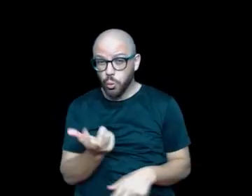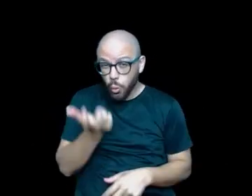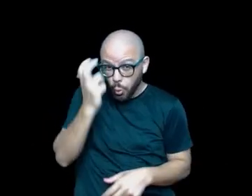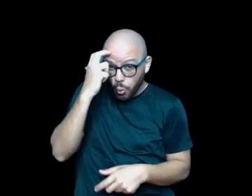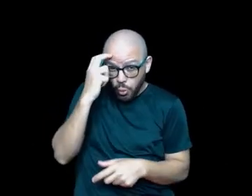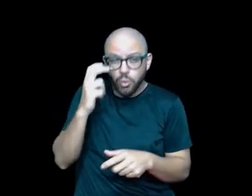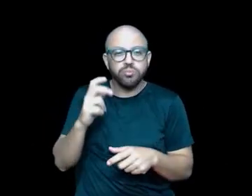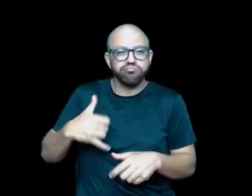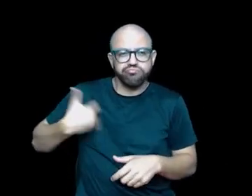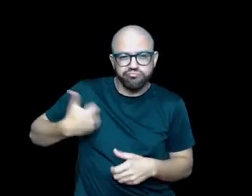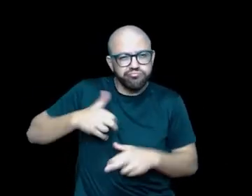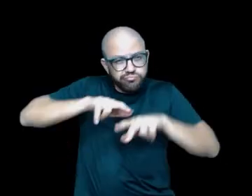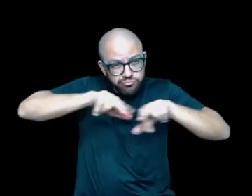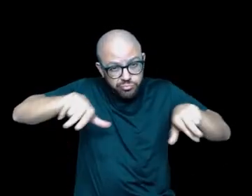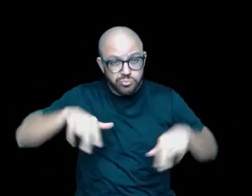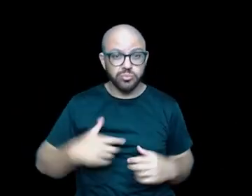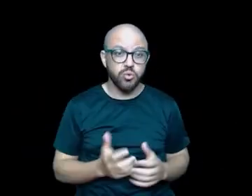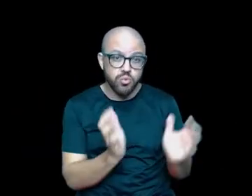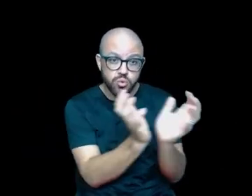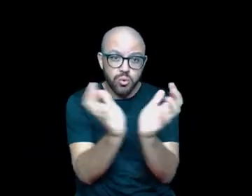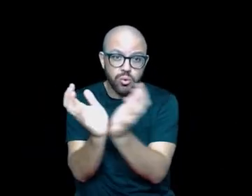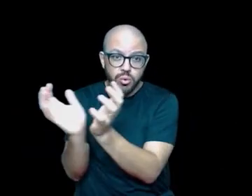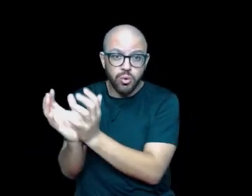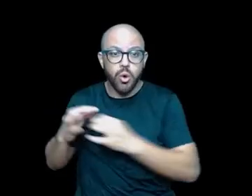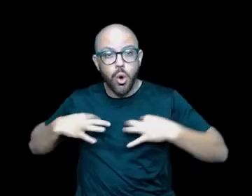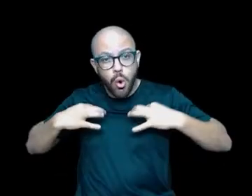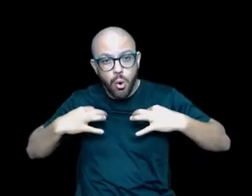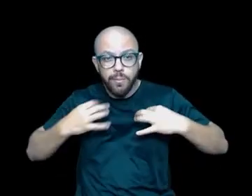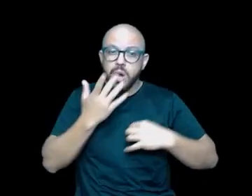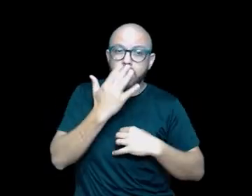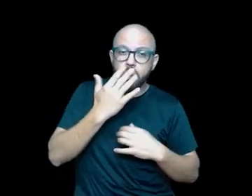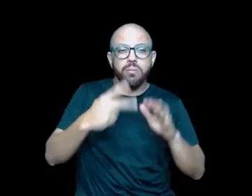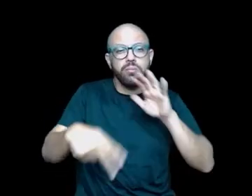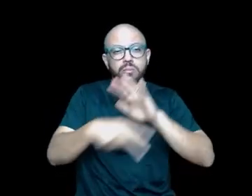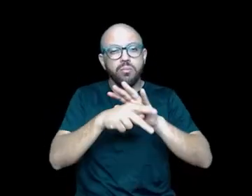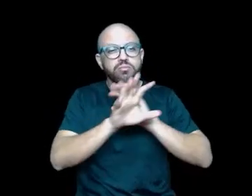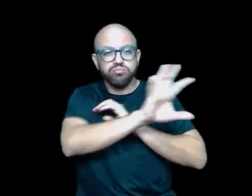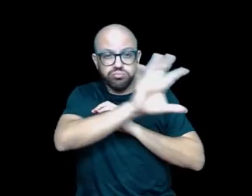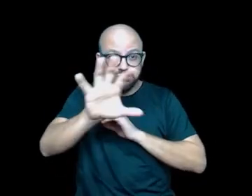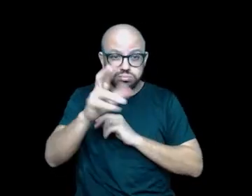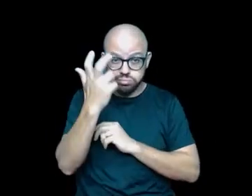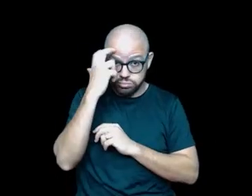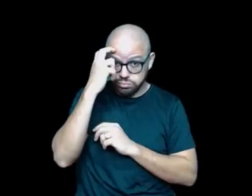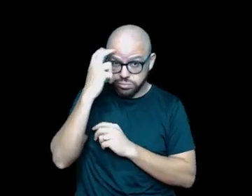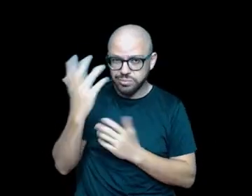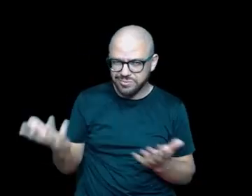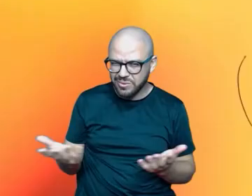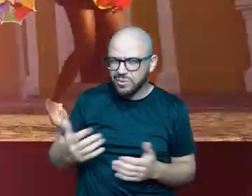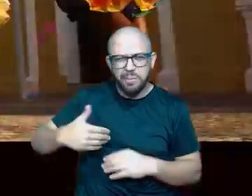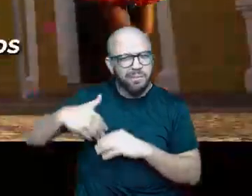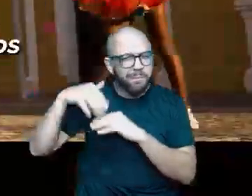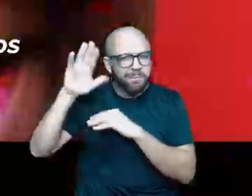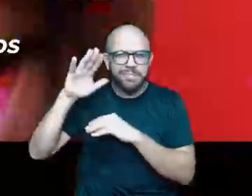vídeo é plural, com agentes culturais de todas as idades, etnias, roupas e figurinos coloridos próprios de cada expressão